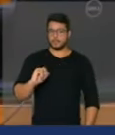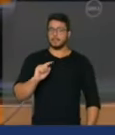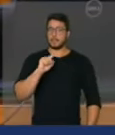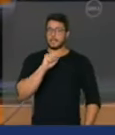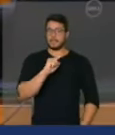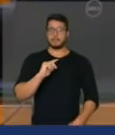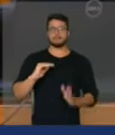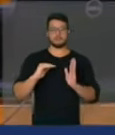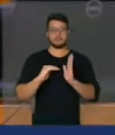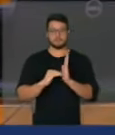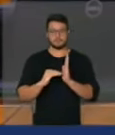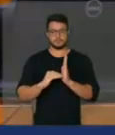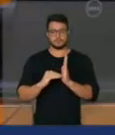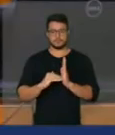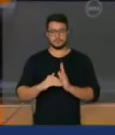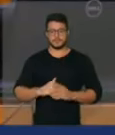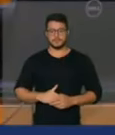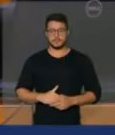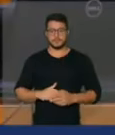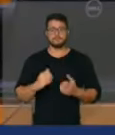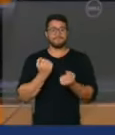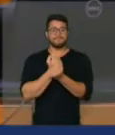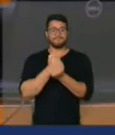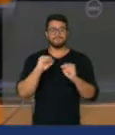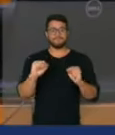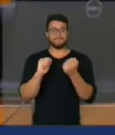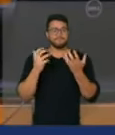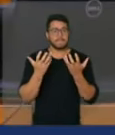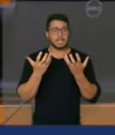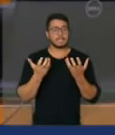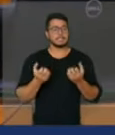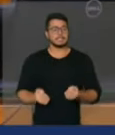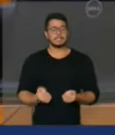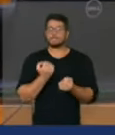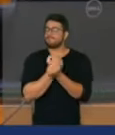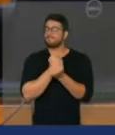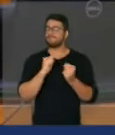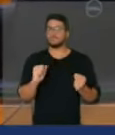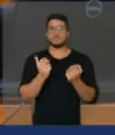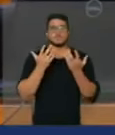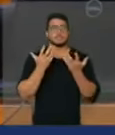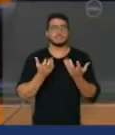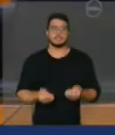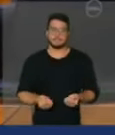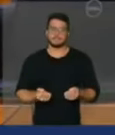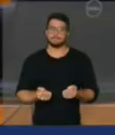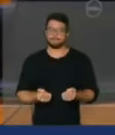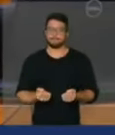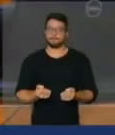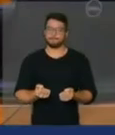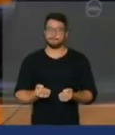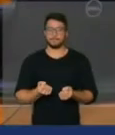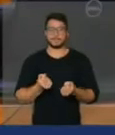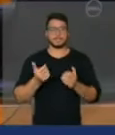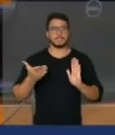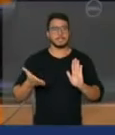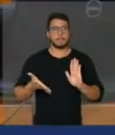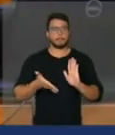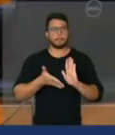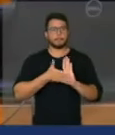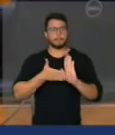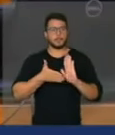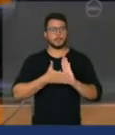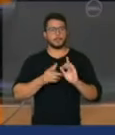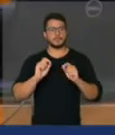Federal. É inaceitável, repito, inaceitável, a proposta de